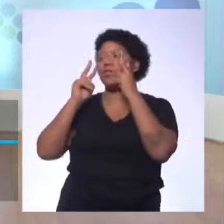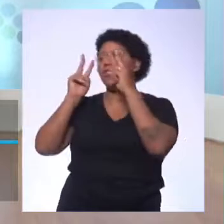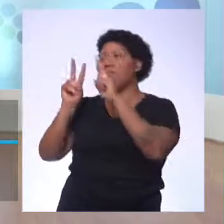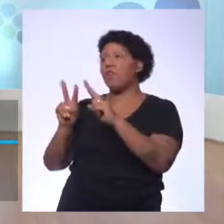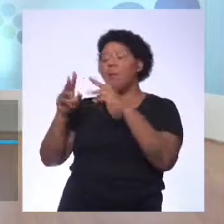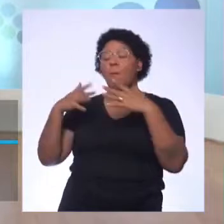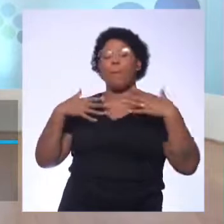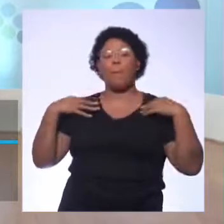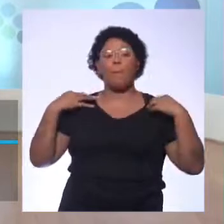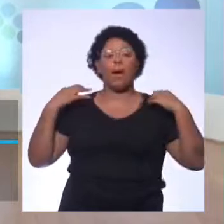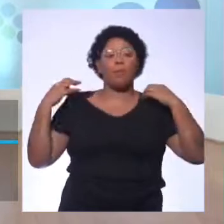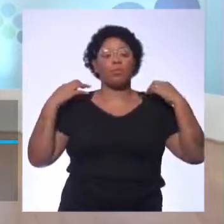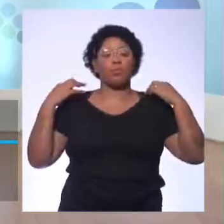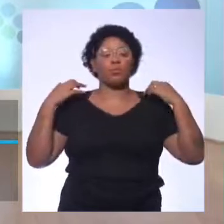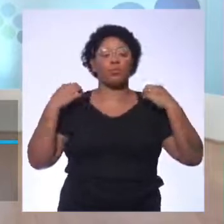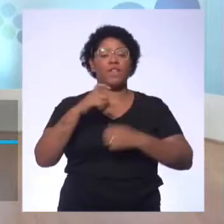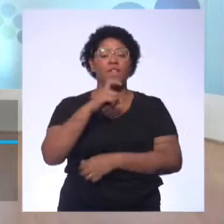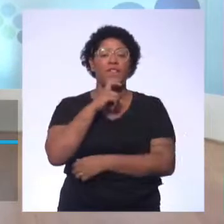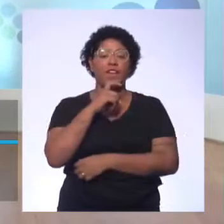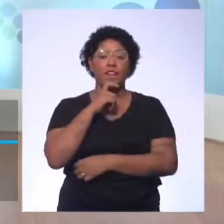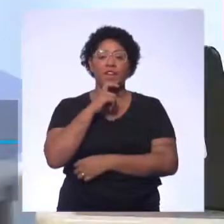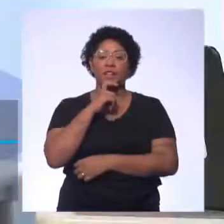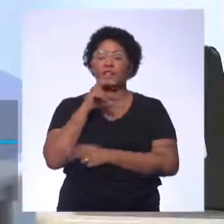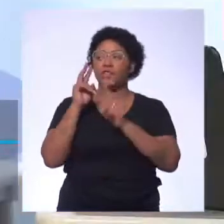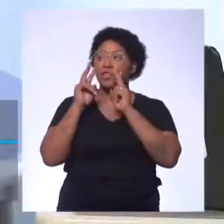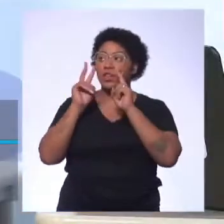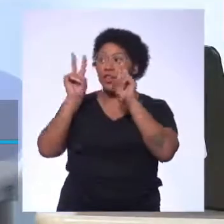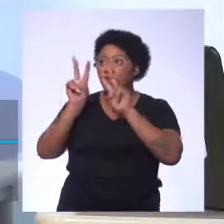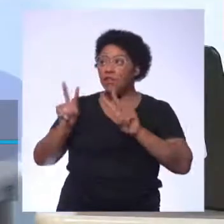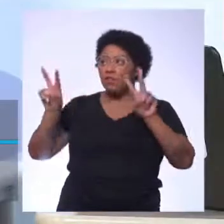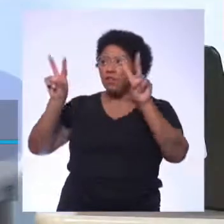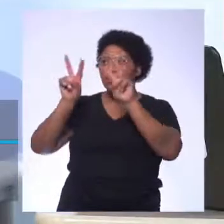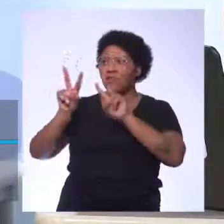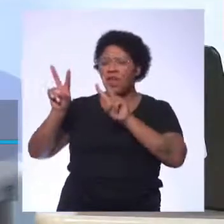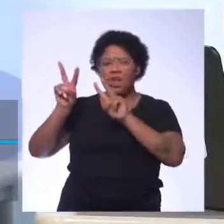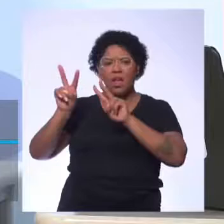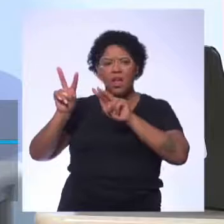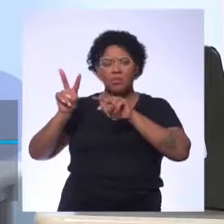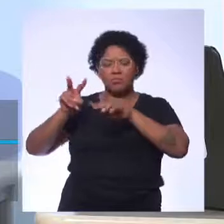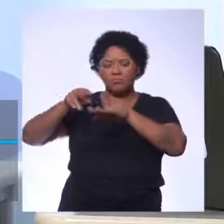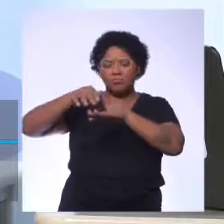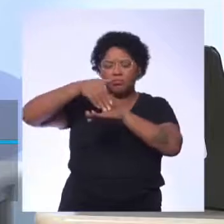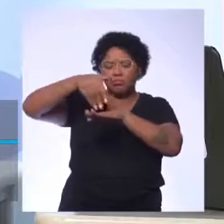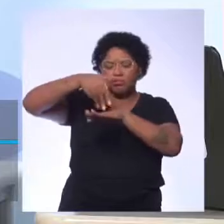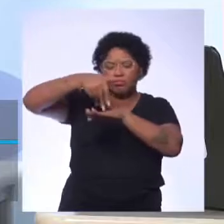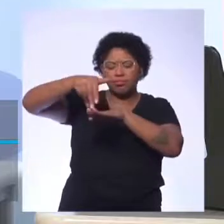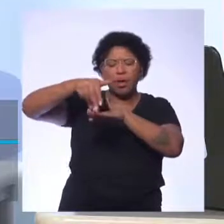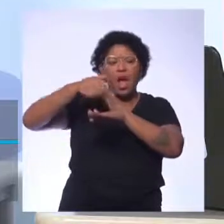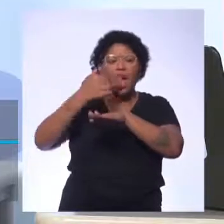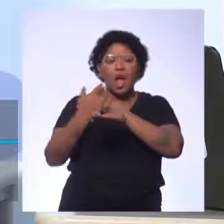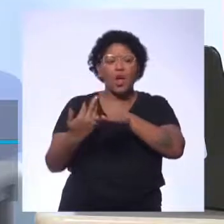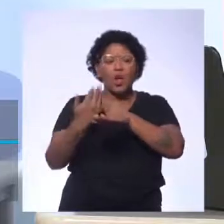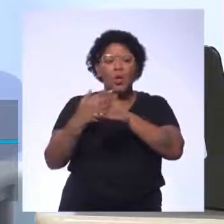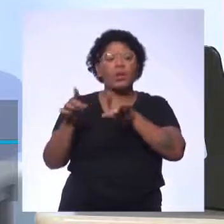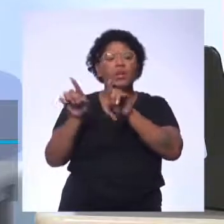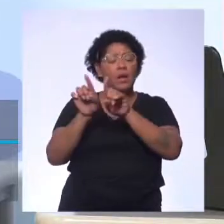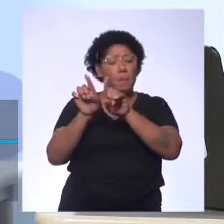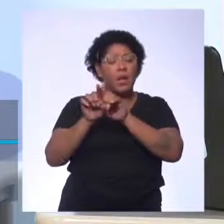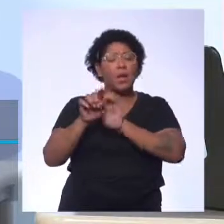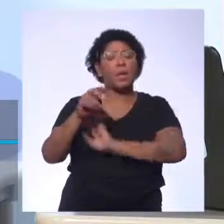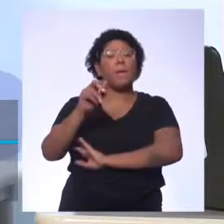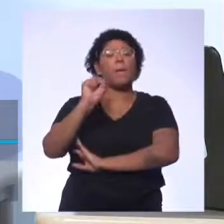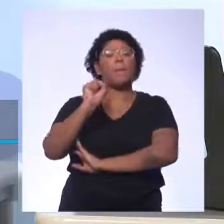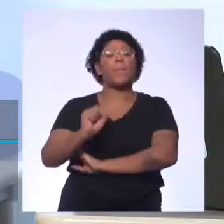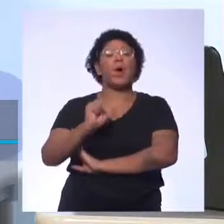blusa verde, a situação, a cor que é o do skate dele, podemos falar da cor do capacete.